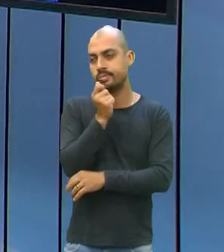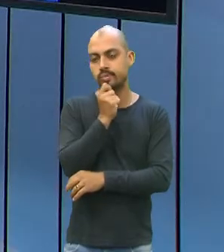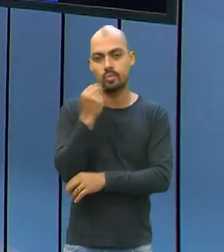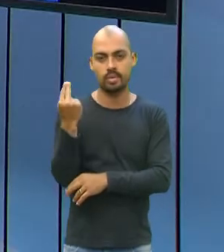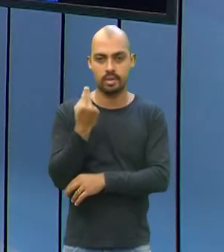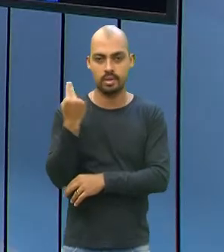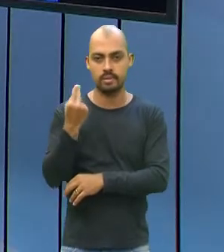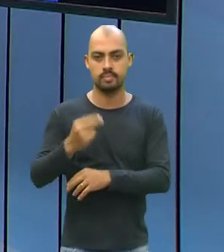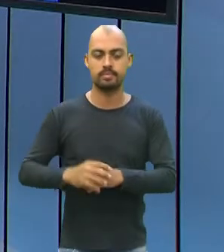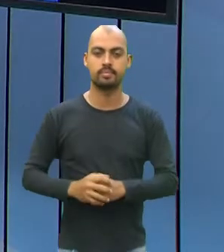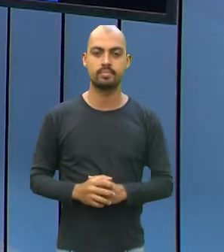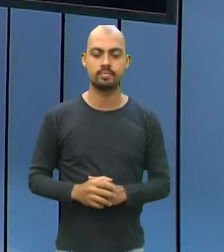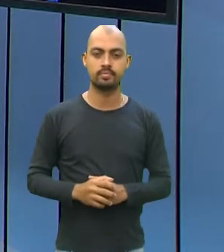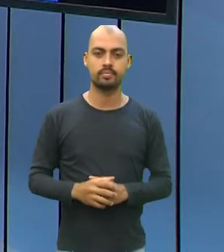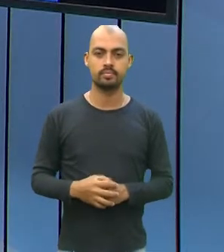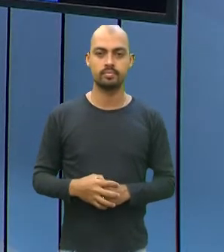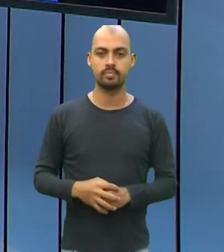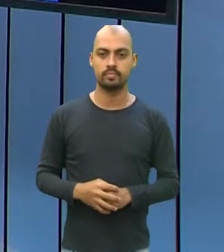Pantanal?